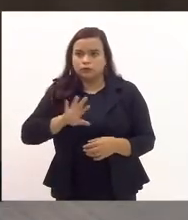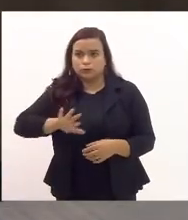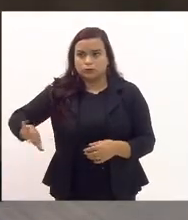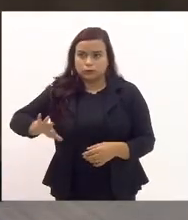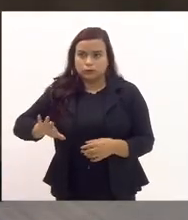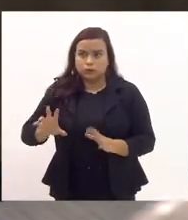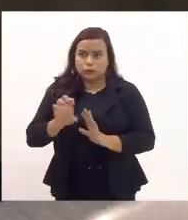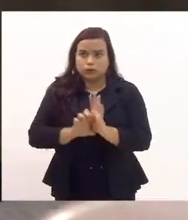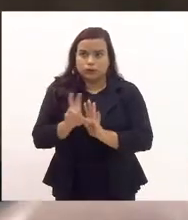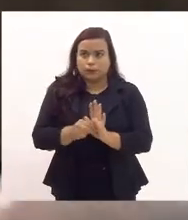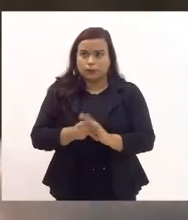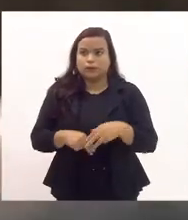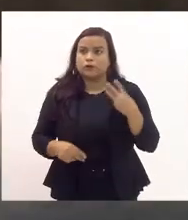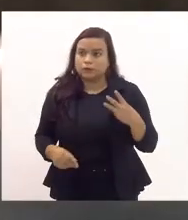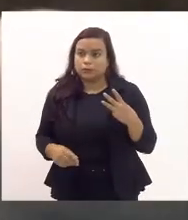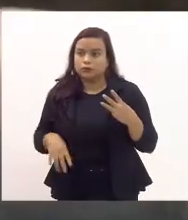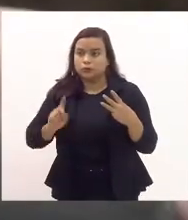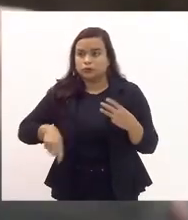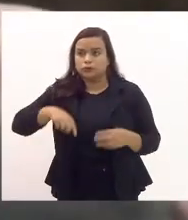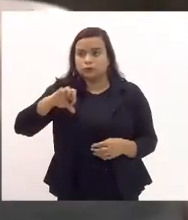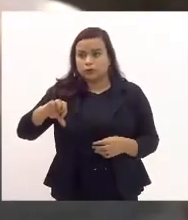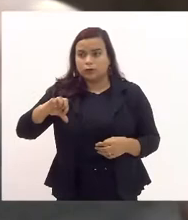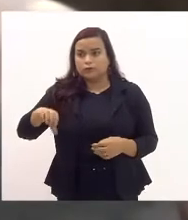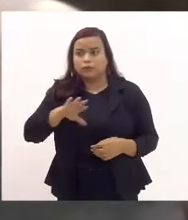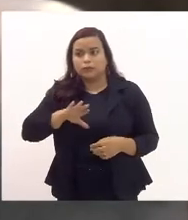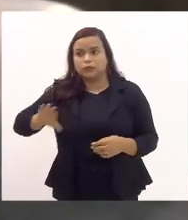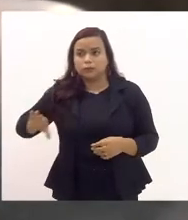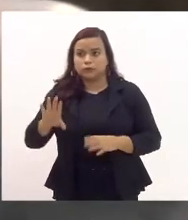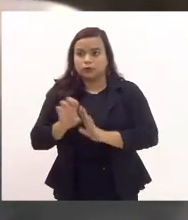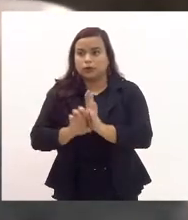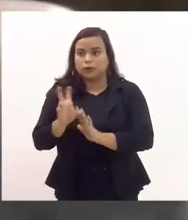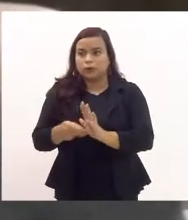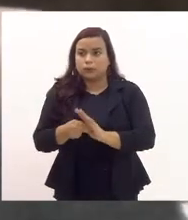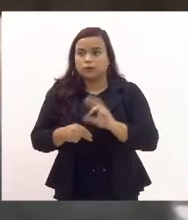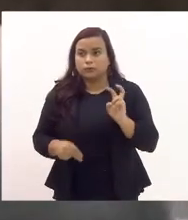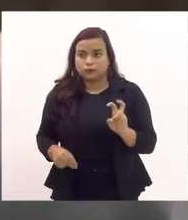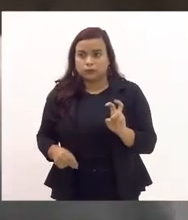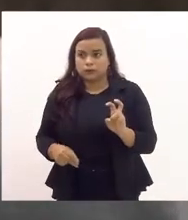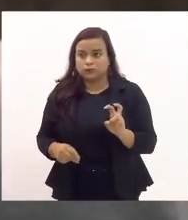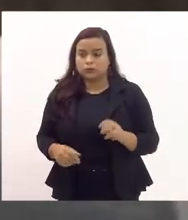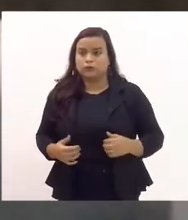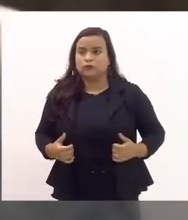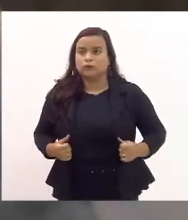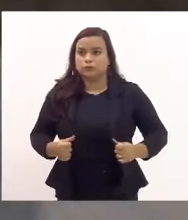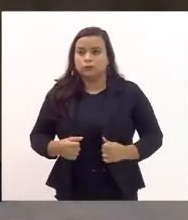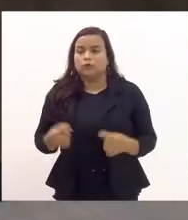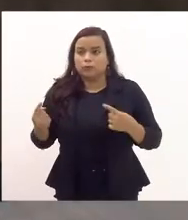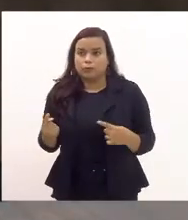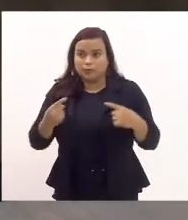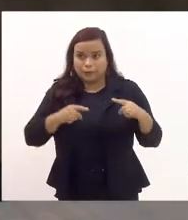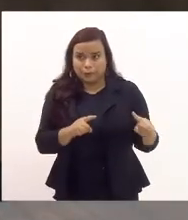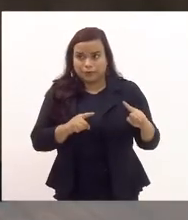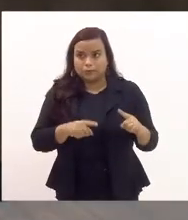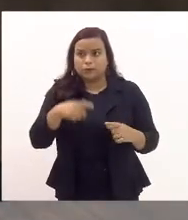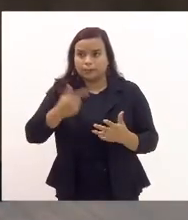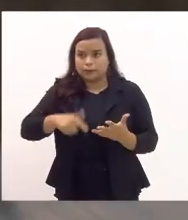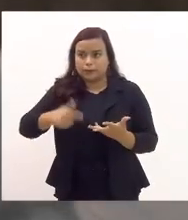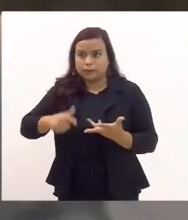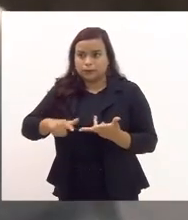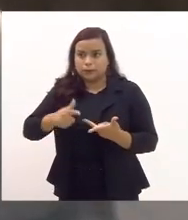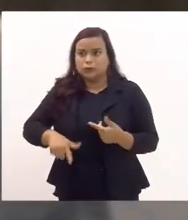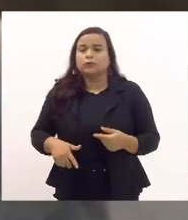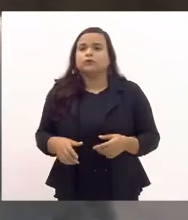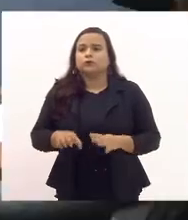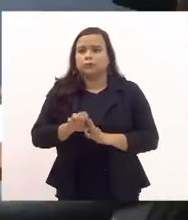da emenda 39 pela rejeição da emenda cinco contrário as demais emendas